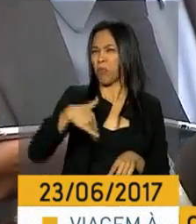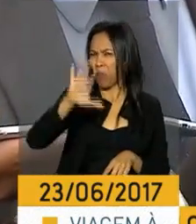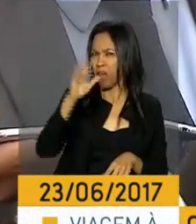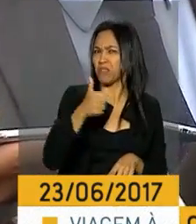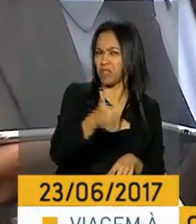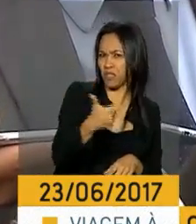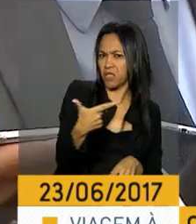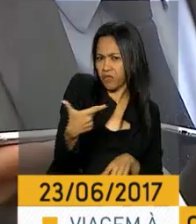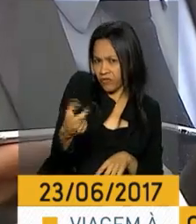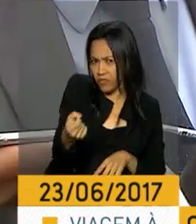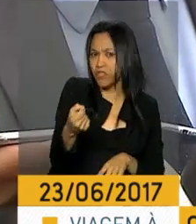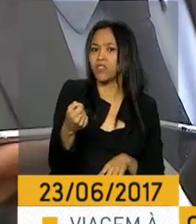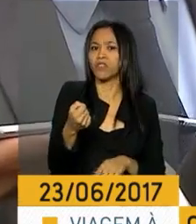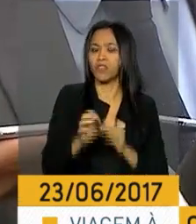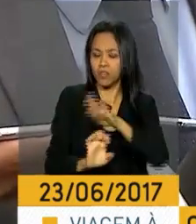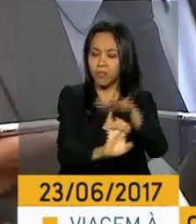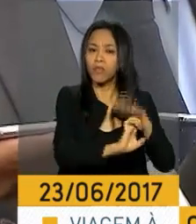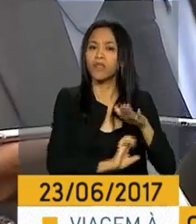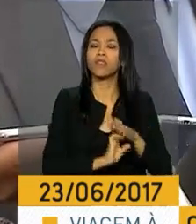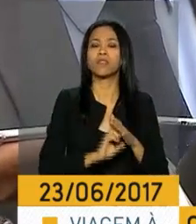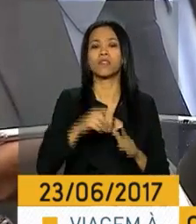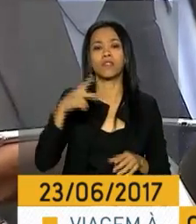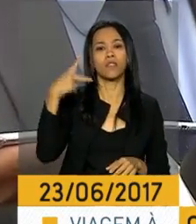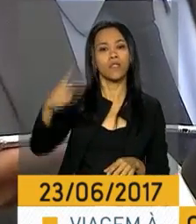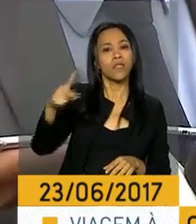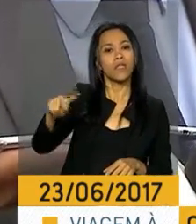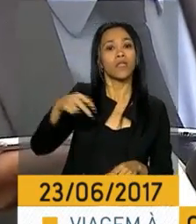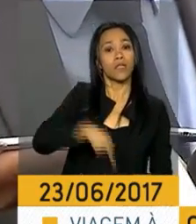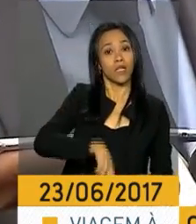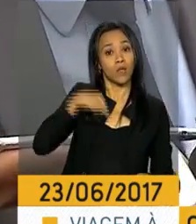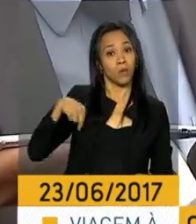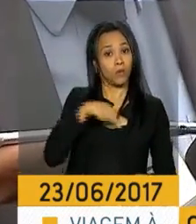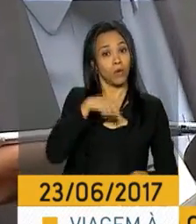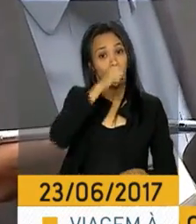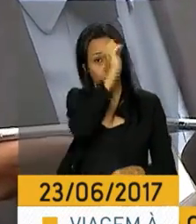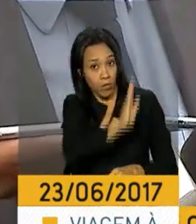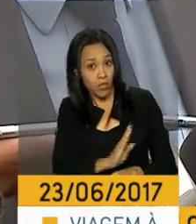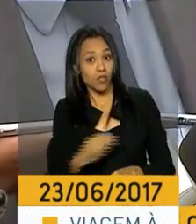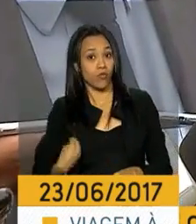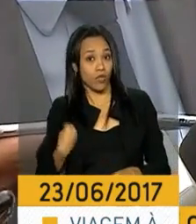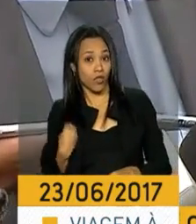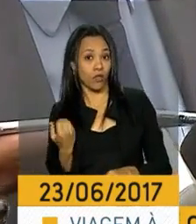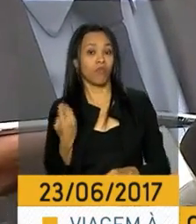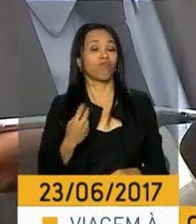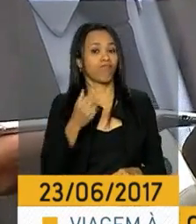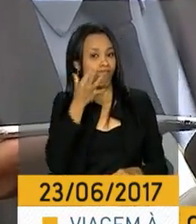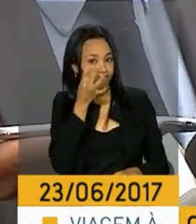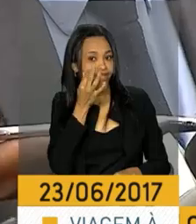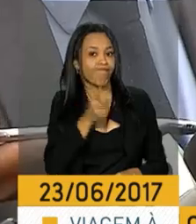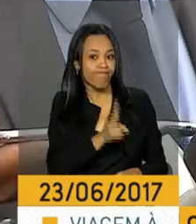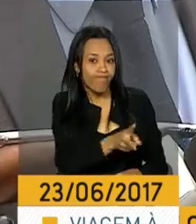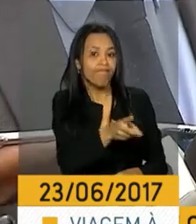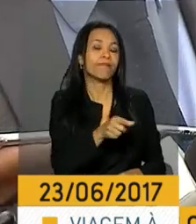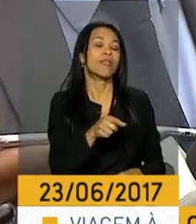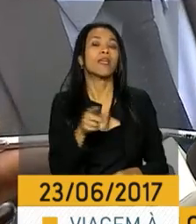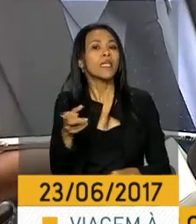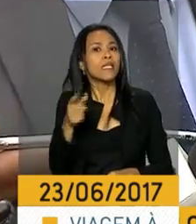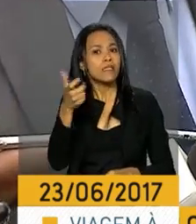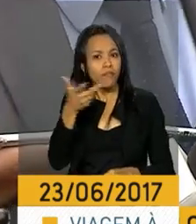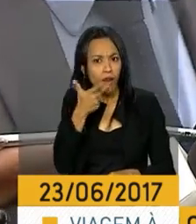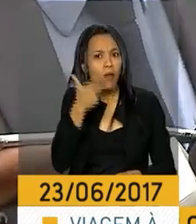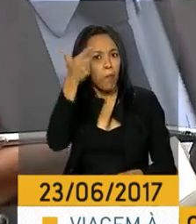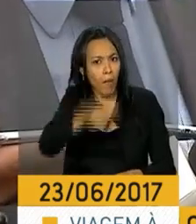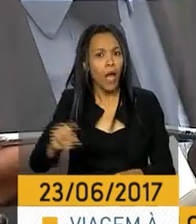empresas norueguesas no nosso país que investem fartamente. Ontem ainda revelaram esse interesse em investir ainda mais no